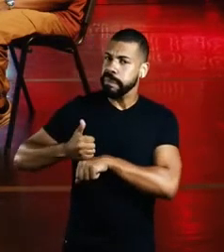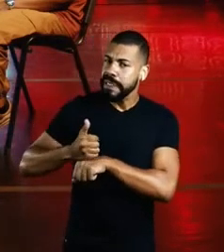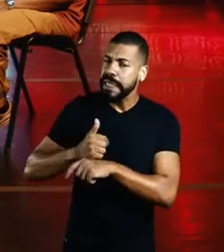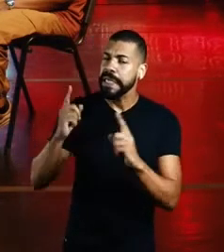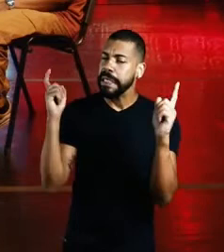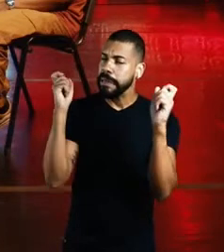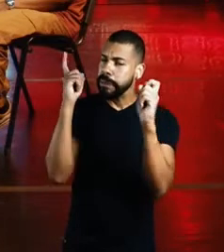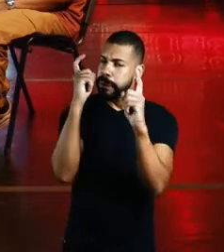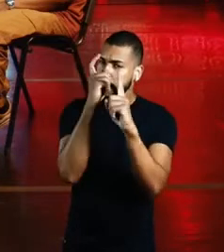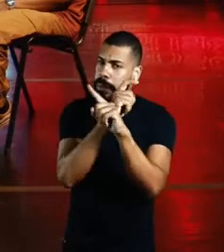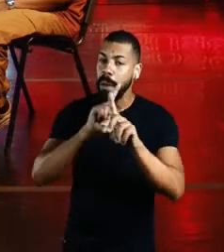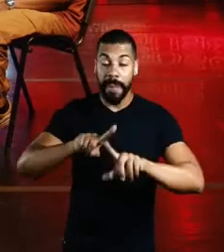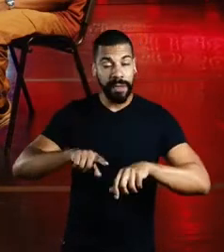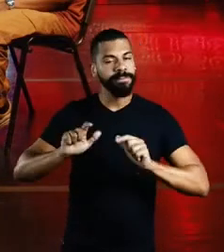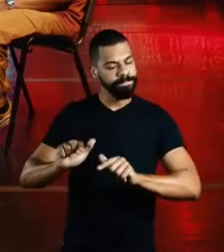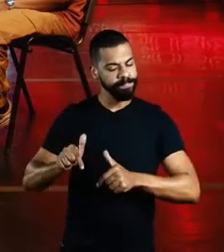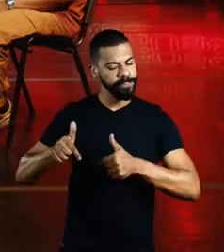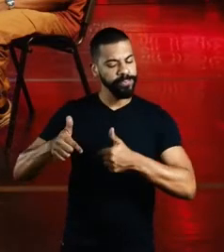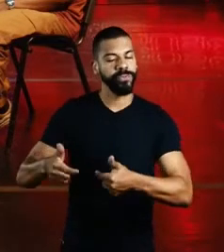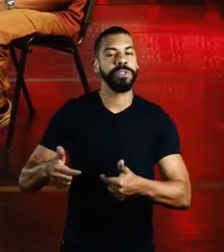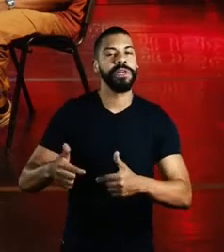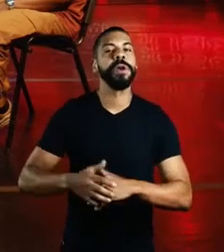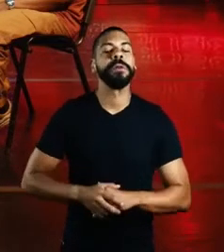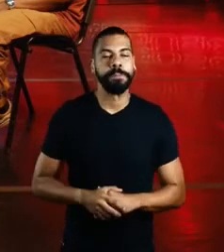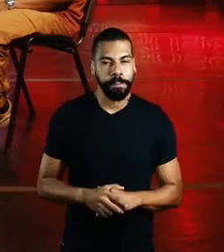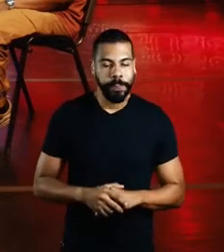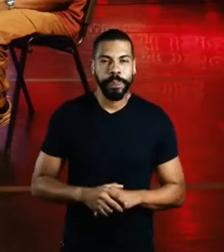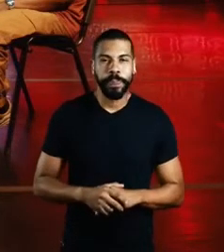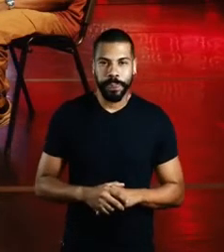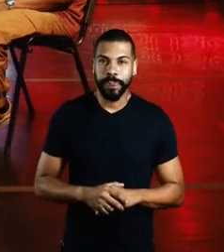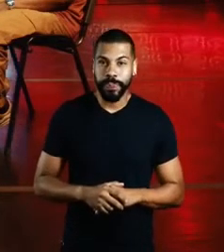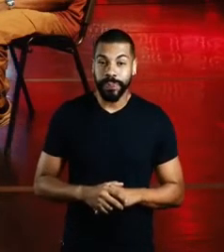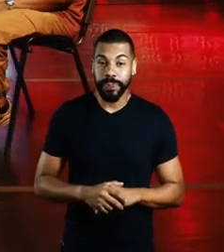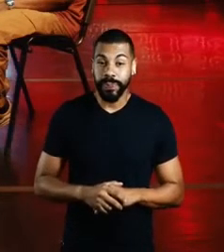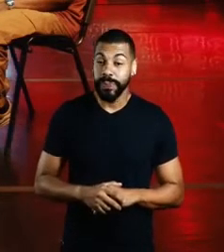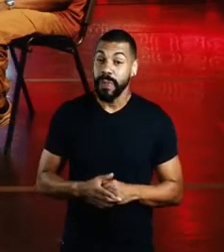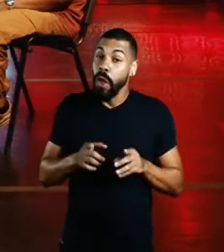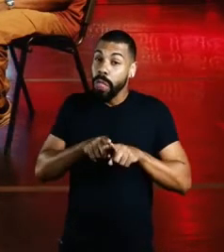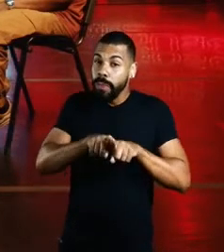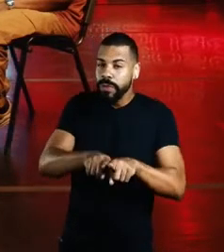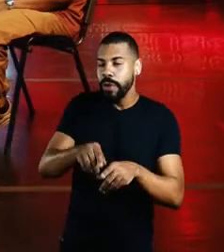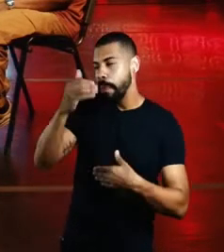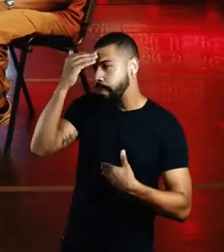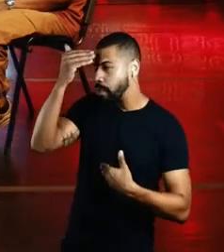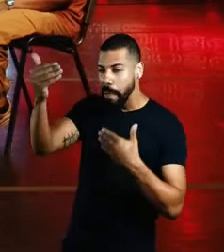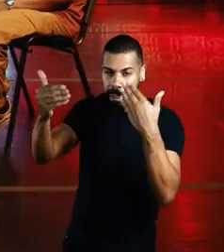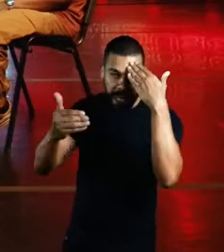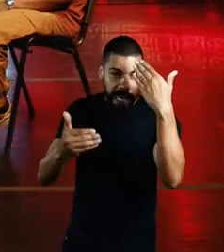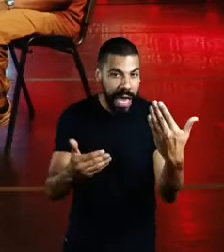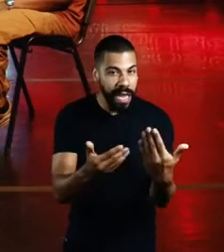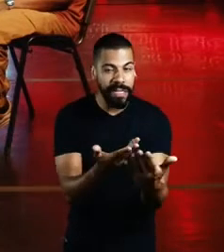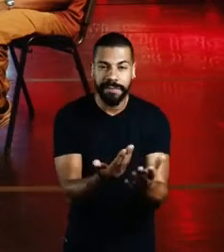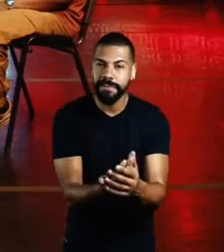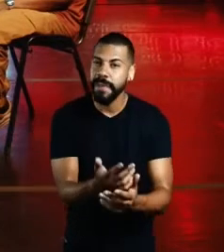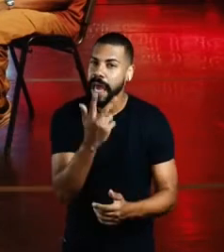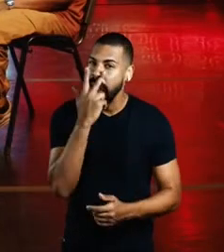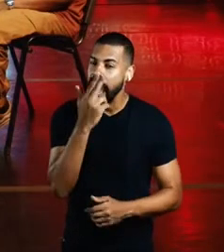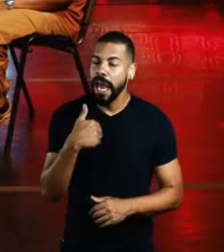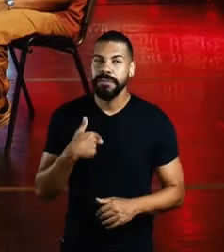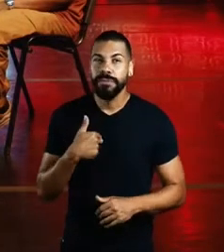fôlego. Meu parceiro, querido, muito obrigado pela contribuição, irmão. Acho que eu saio